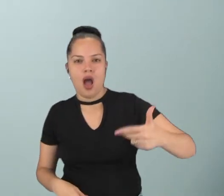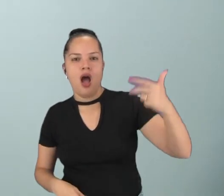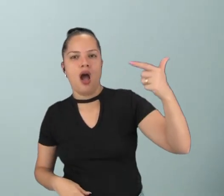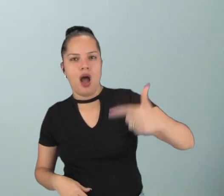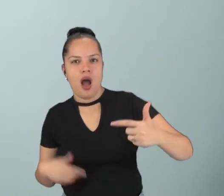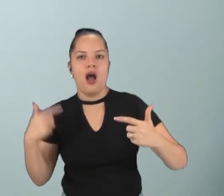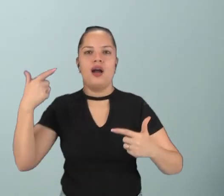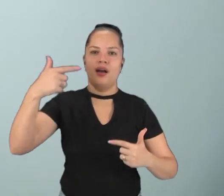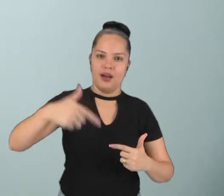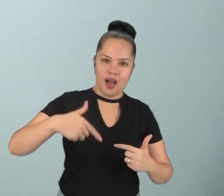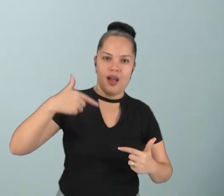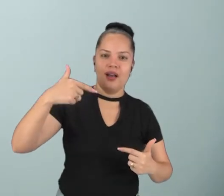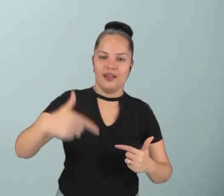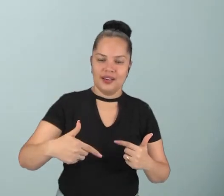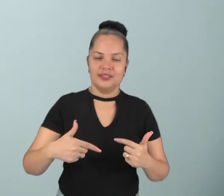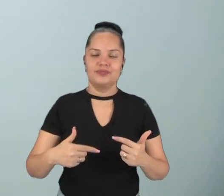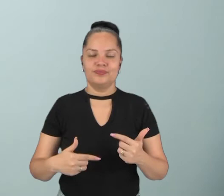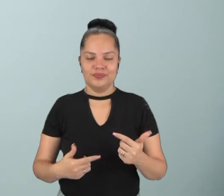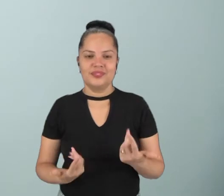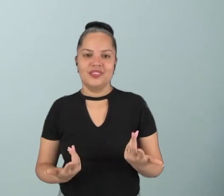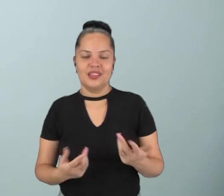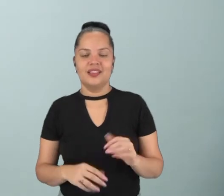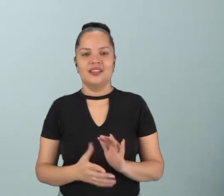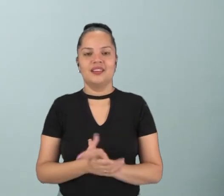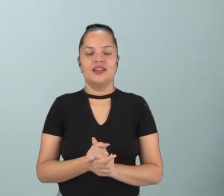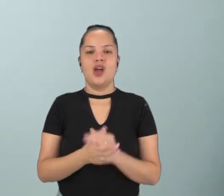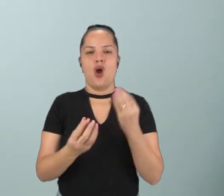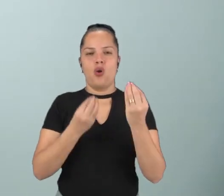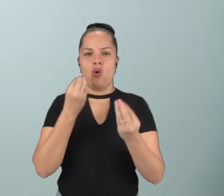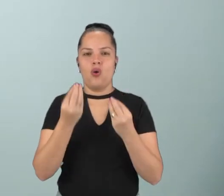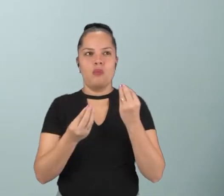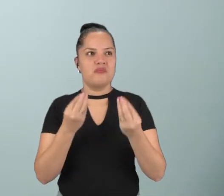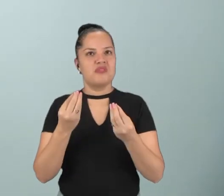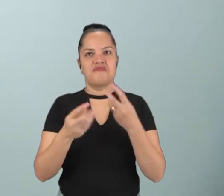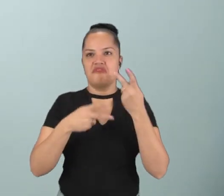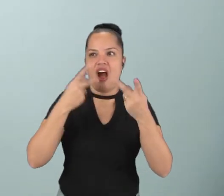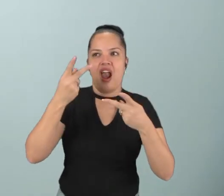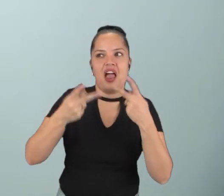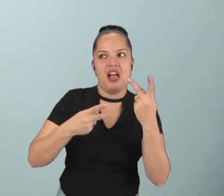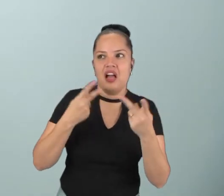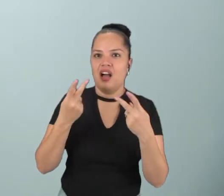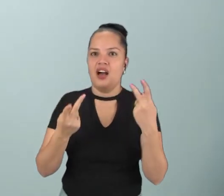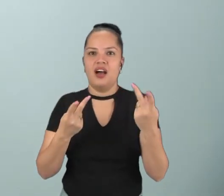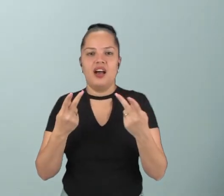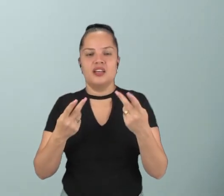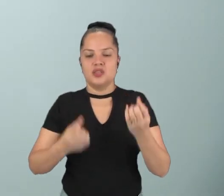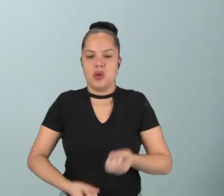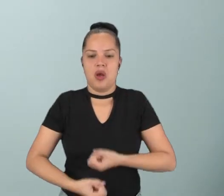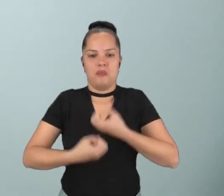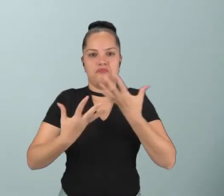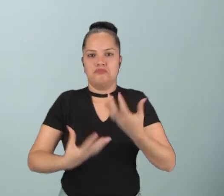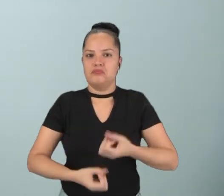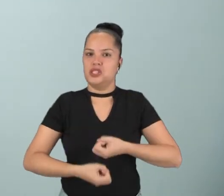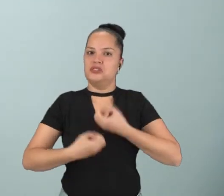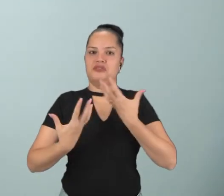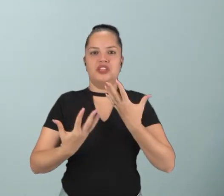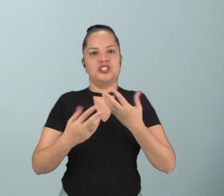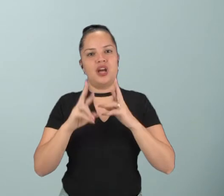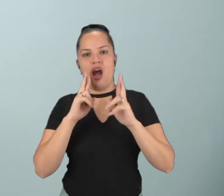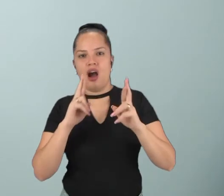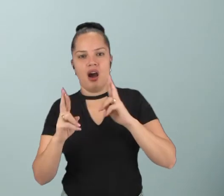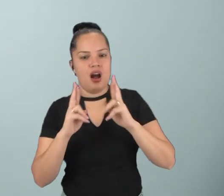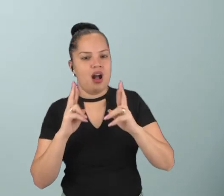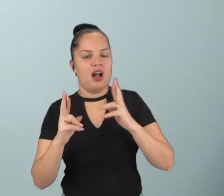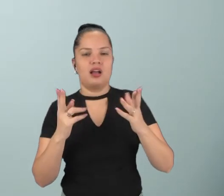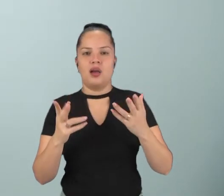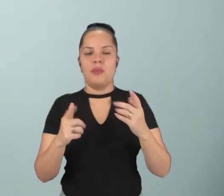voz a essas pessoas que muitas vezes não têm como falar, né? Como se manifestar diante